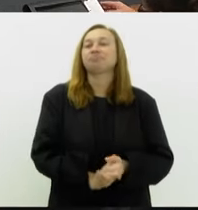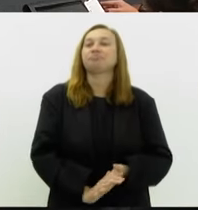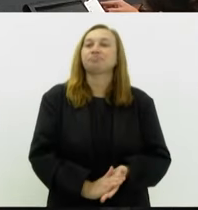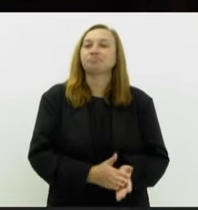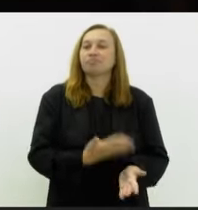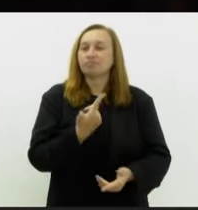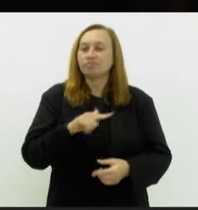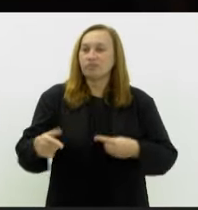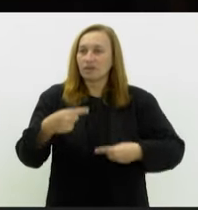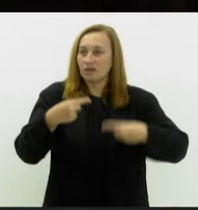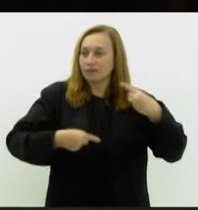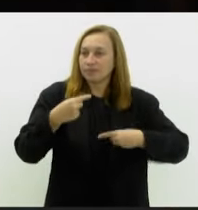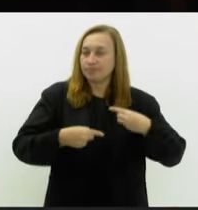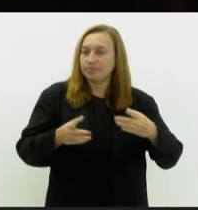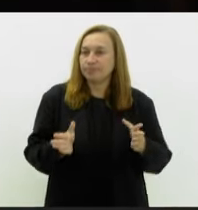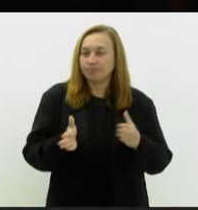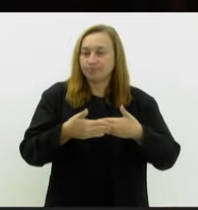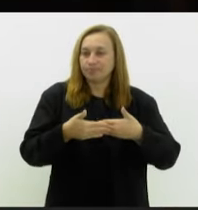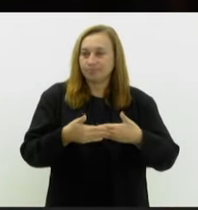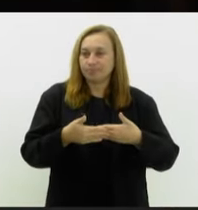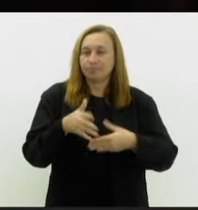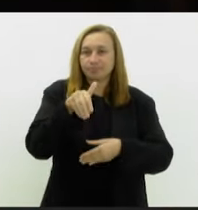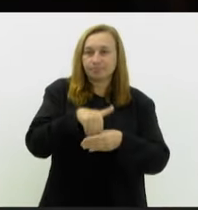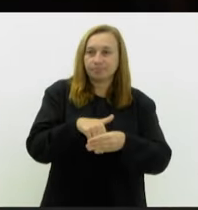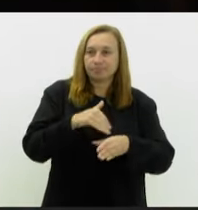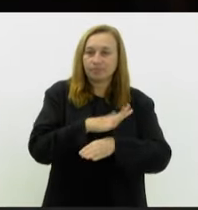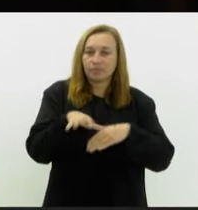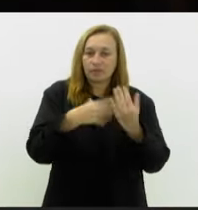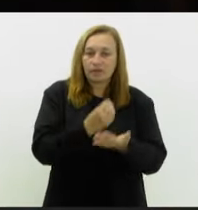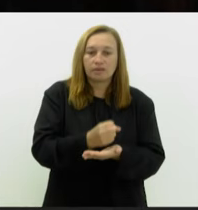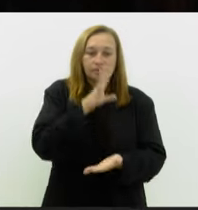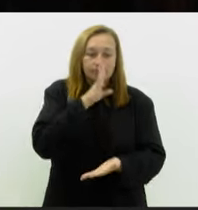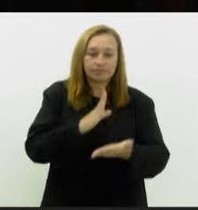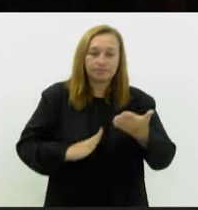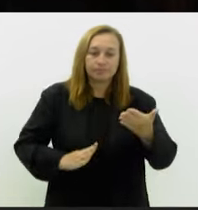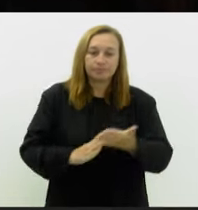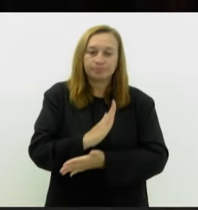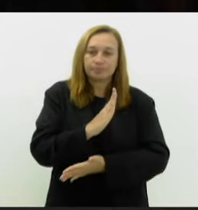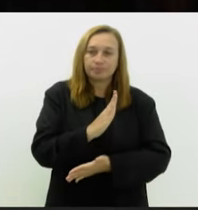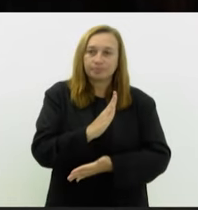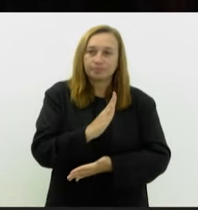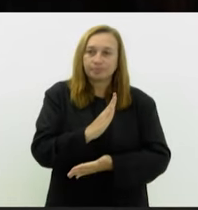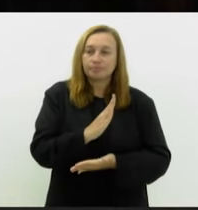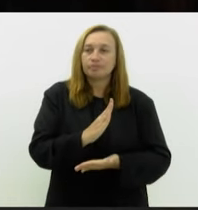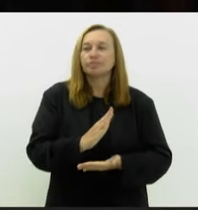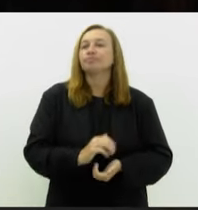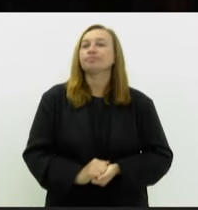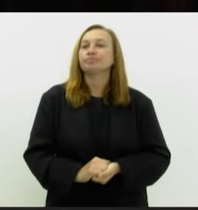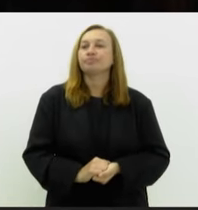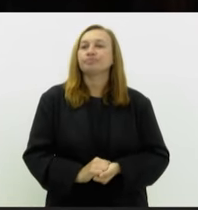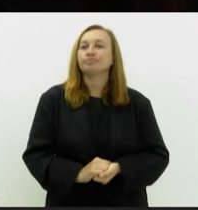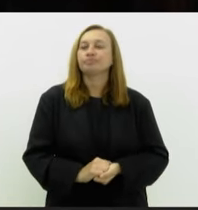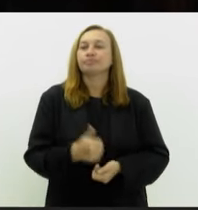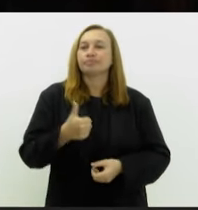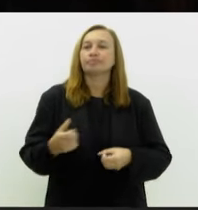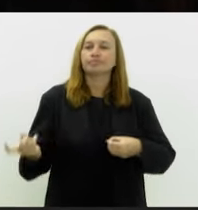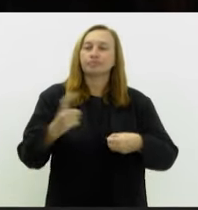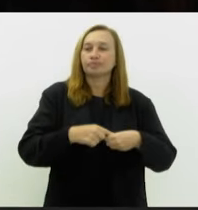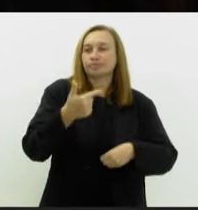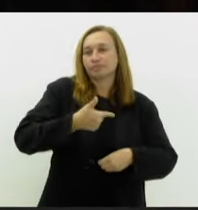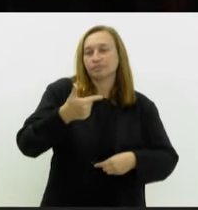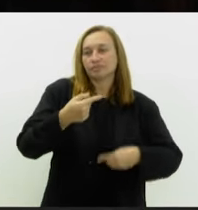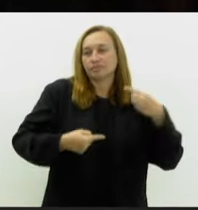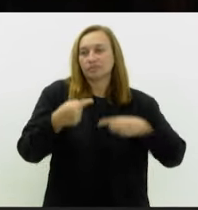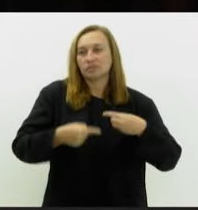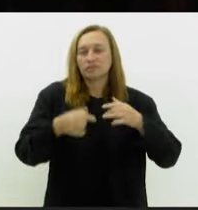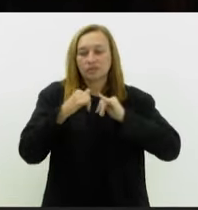Não havendo mais quem queira discutir, encerrada a discussão, em votação. Os senhores que aprovam, permaneçam como estão, aprovado em primeiro, retorno em segunda.